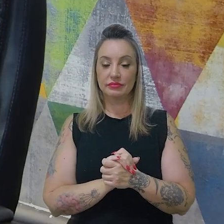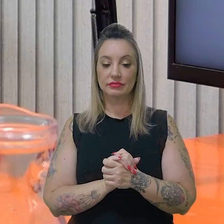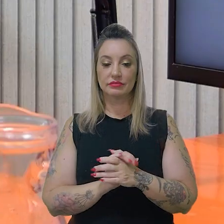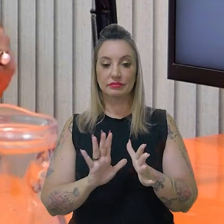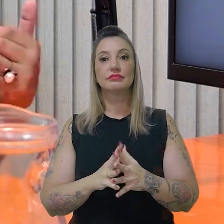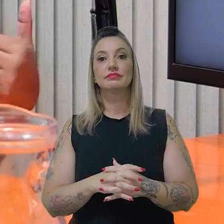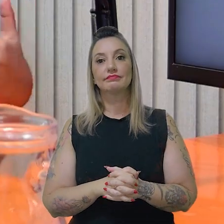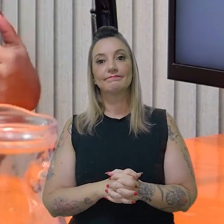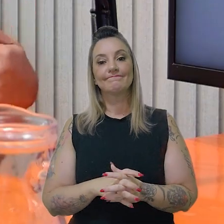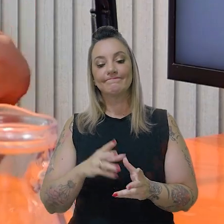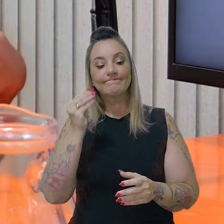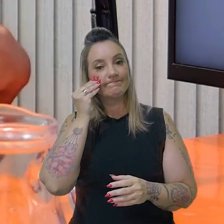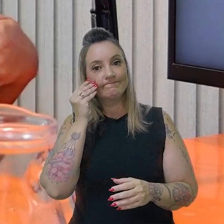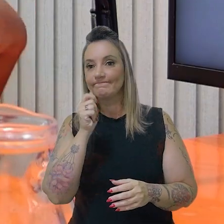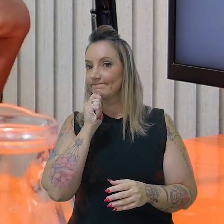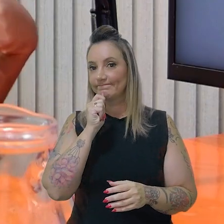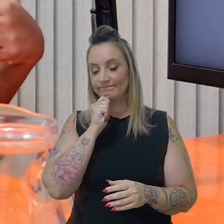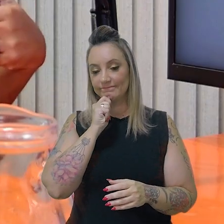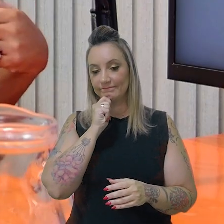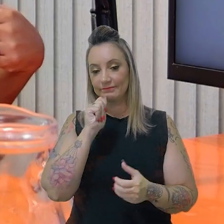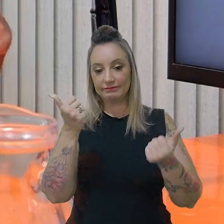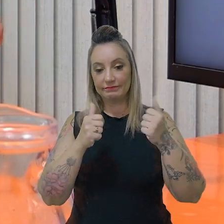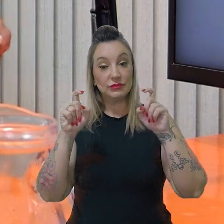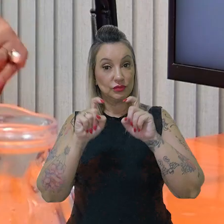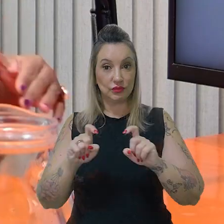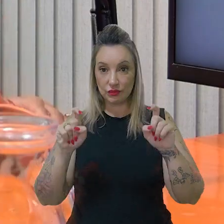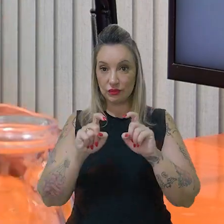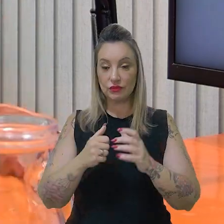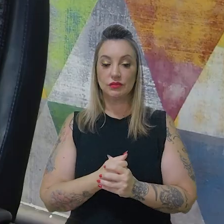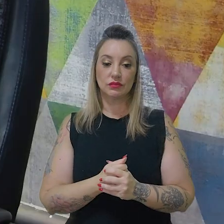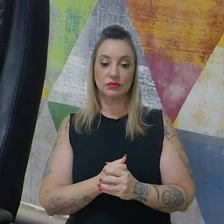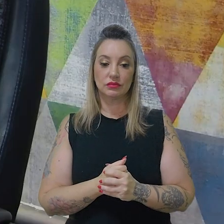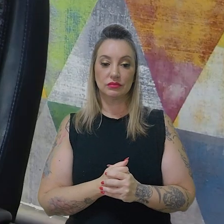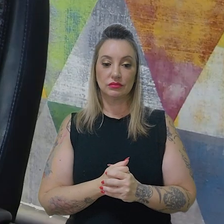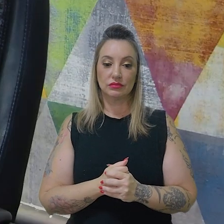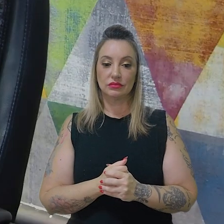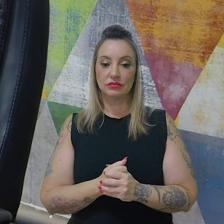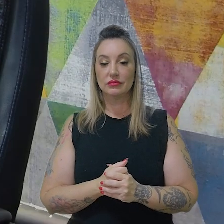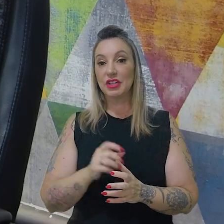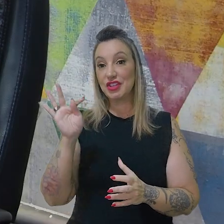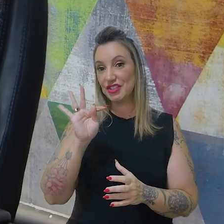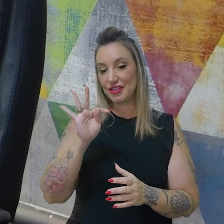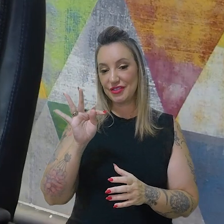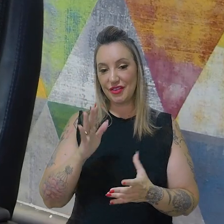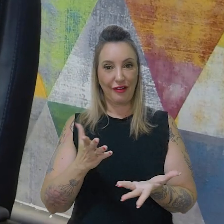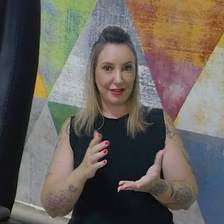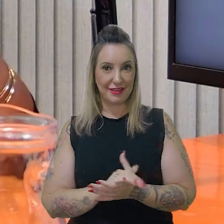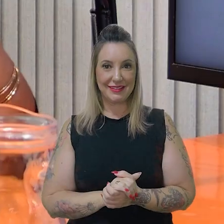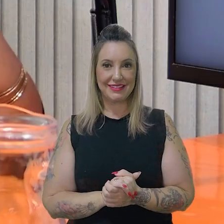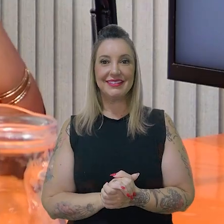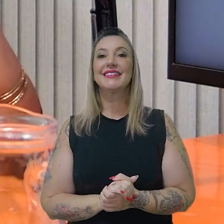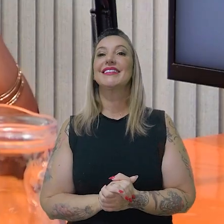eu eu ainda não não trabalho com análise digital Uhum aí tem até um filtro no tiktok disso viu é menina tem